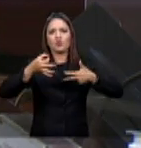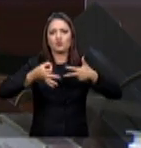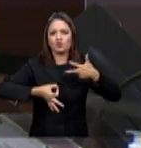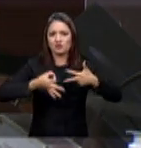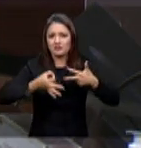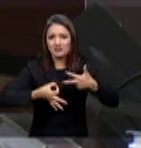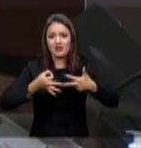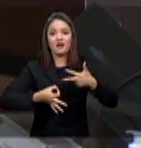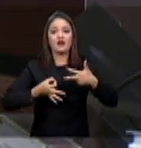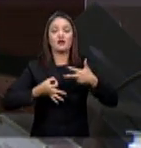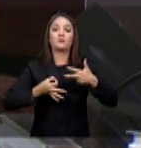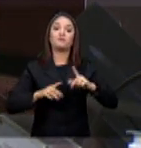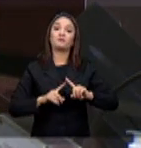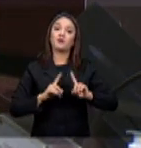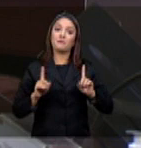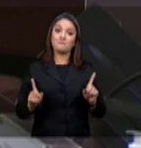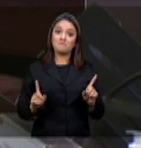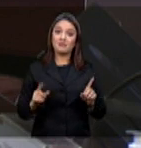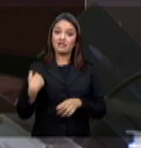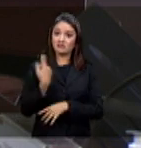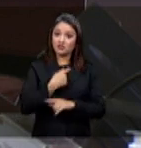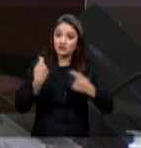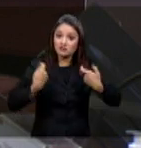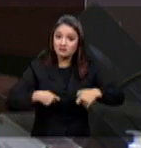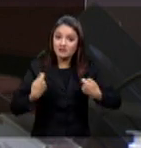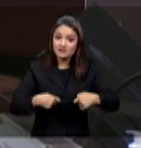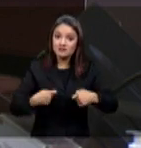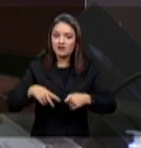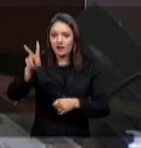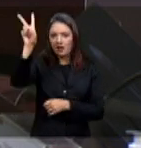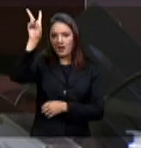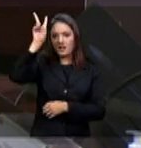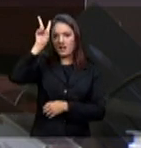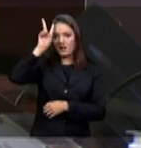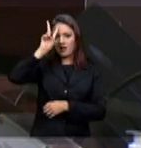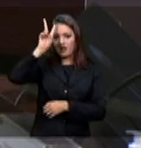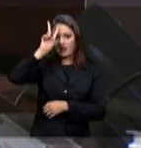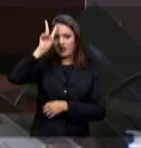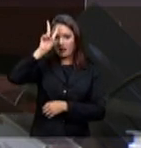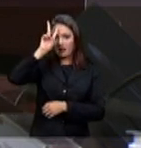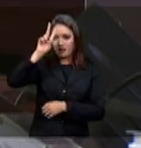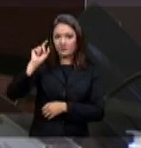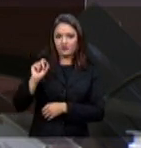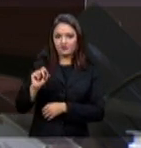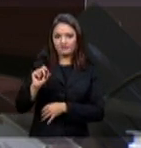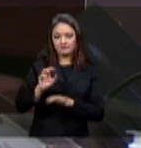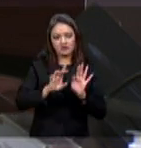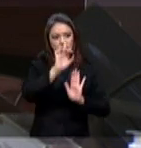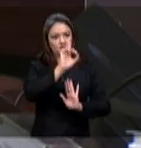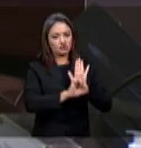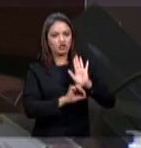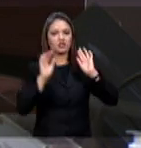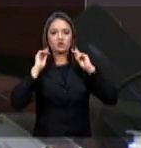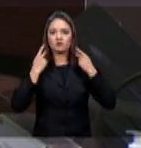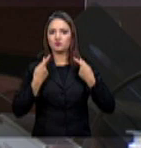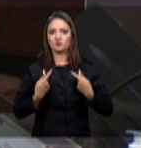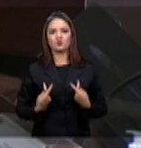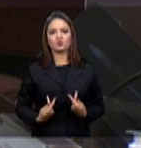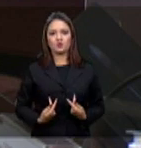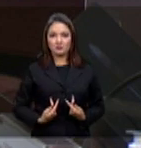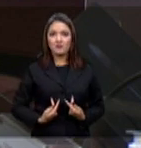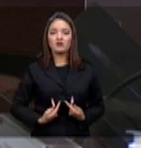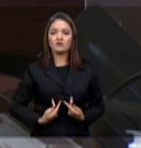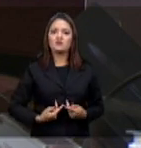poderes cada vez mais precisamos nos lembrar que direitos humanos é rigor o